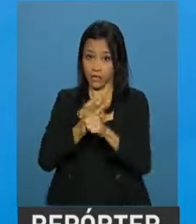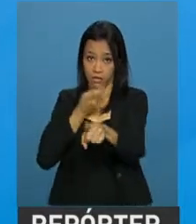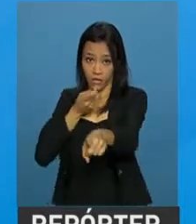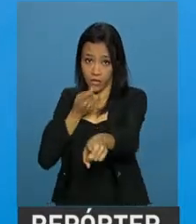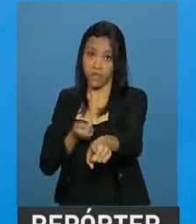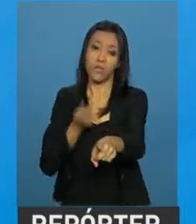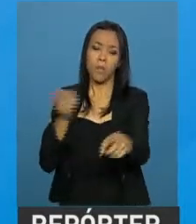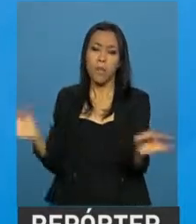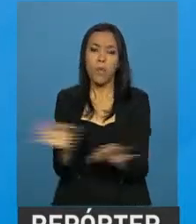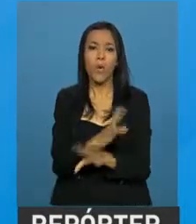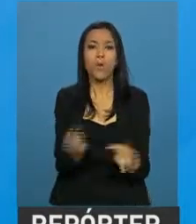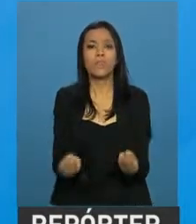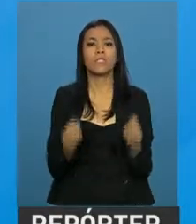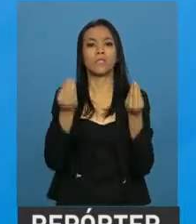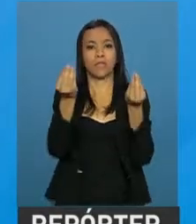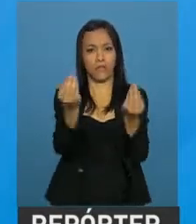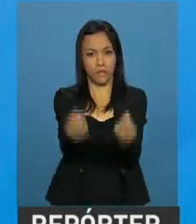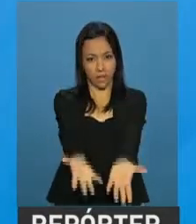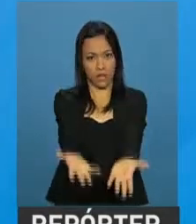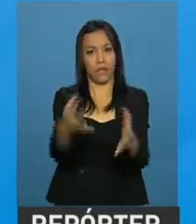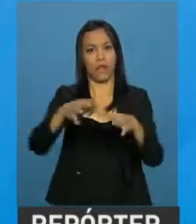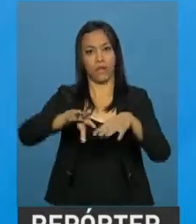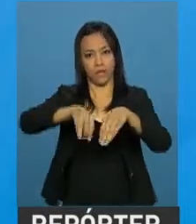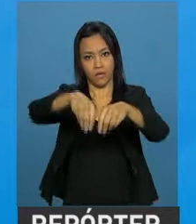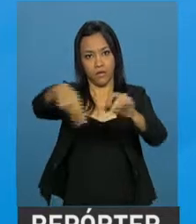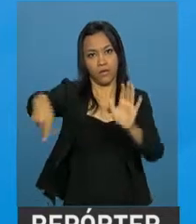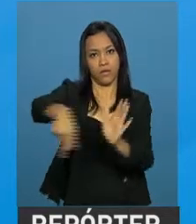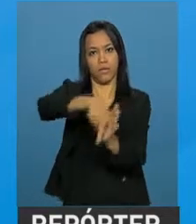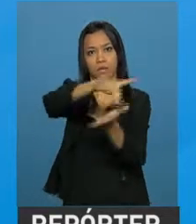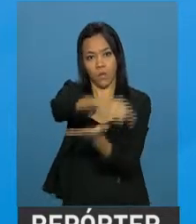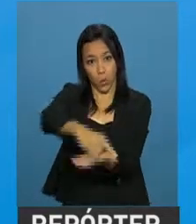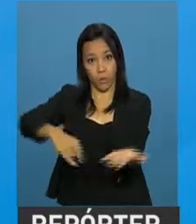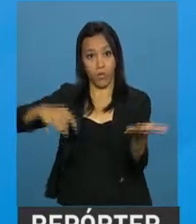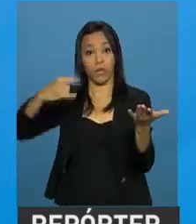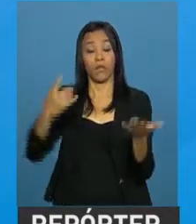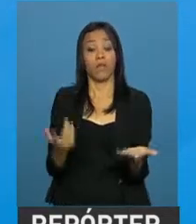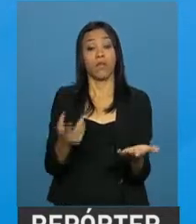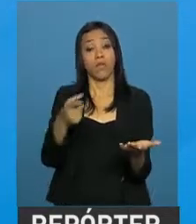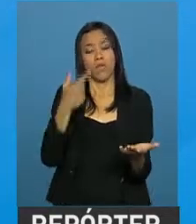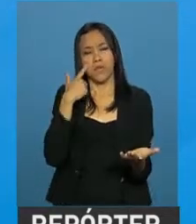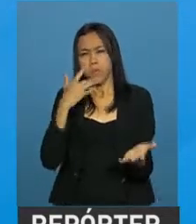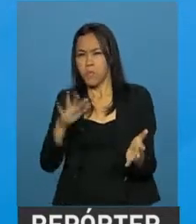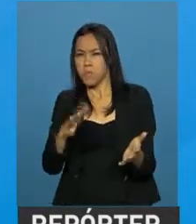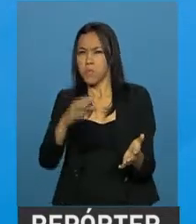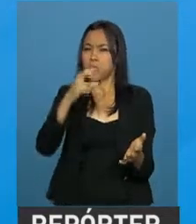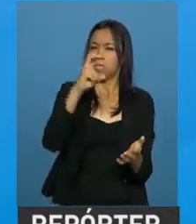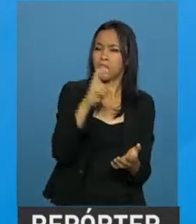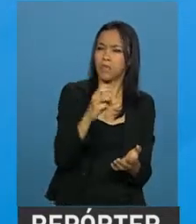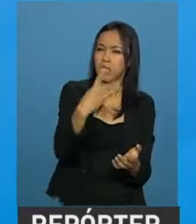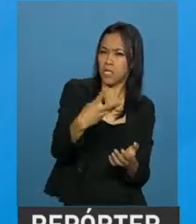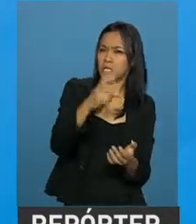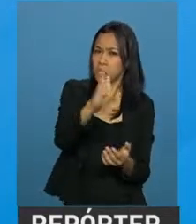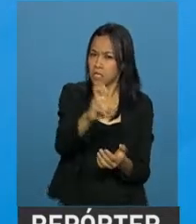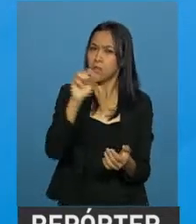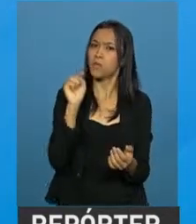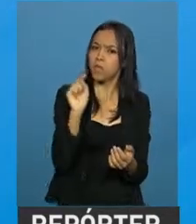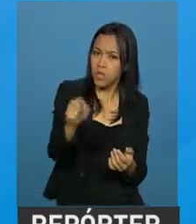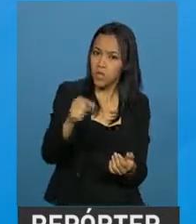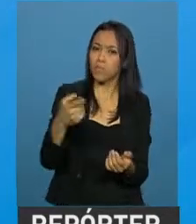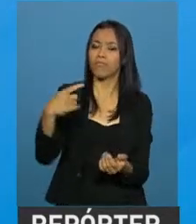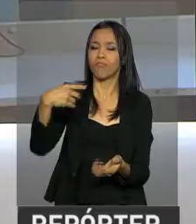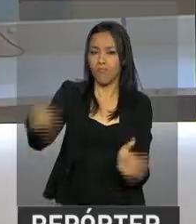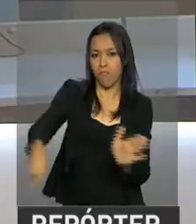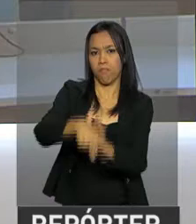entregues e após a edição da medida, trabalhamos com um número por volta de 35 mil títulos para o ano de